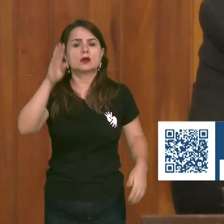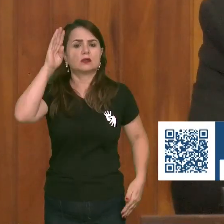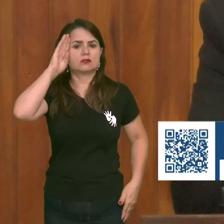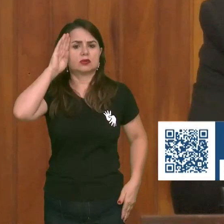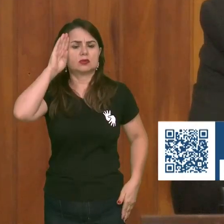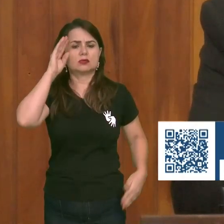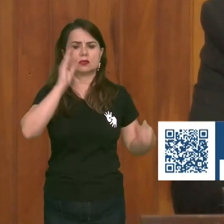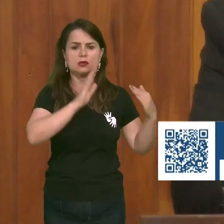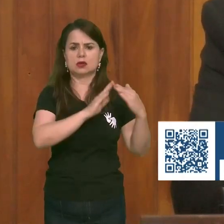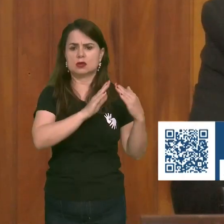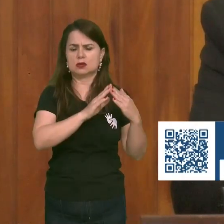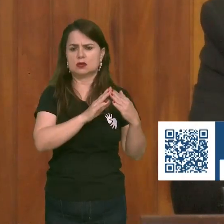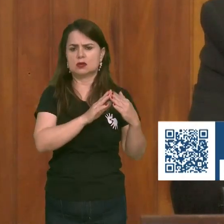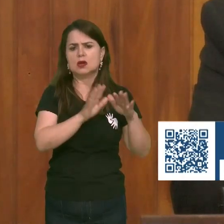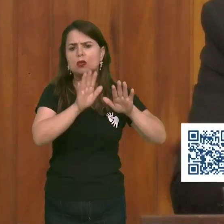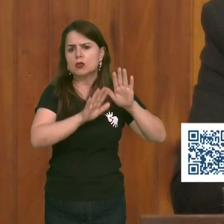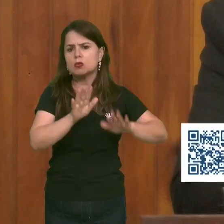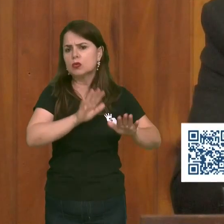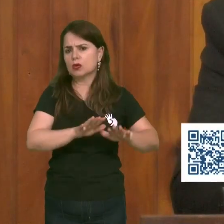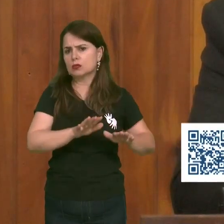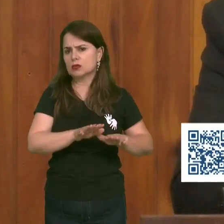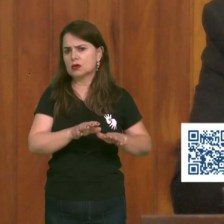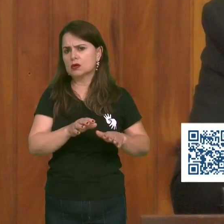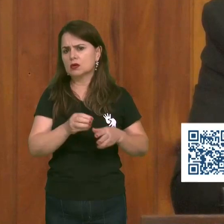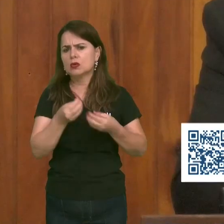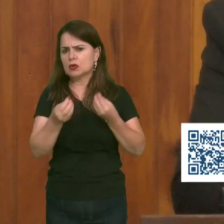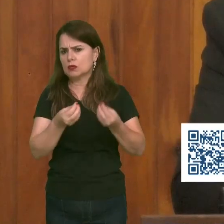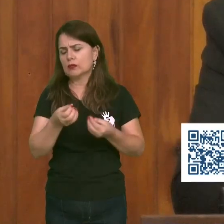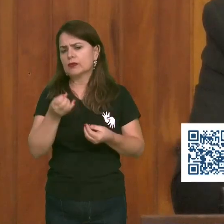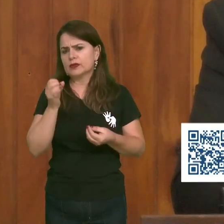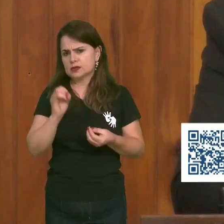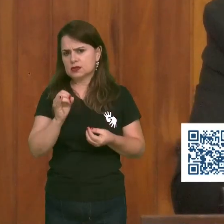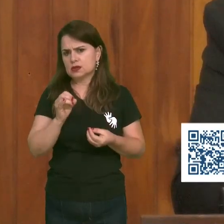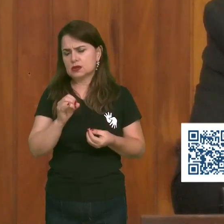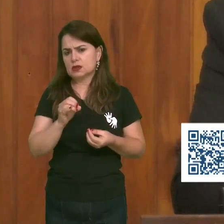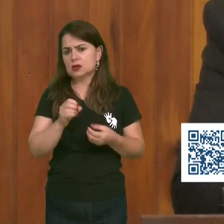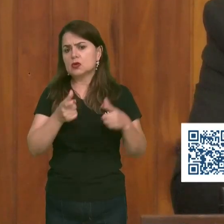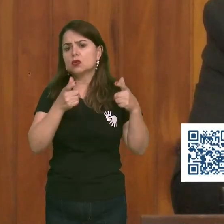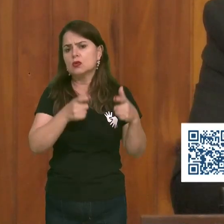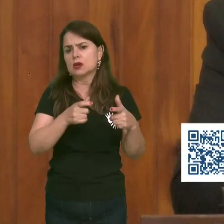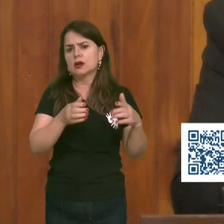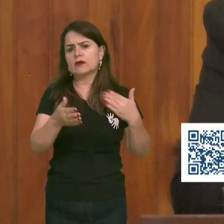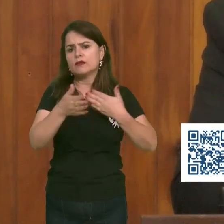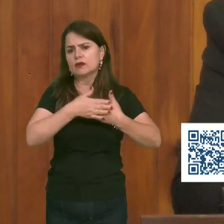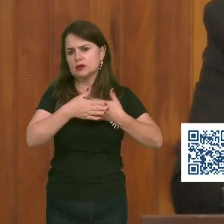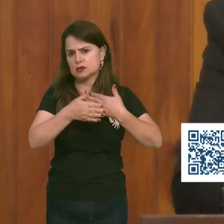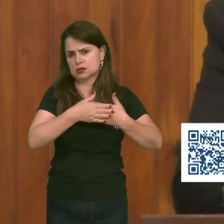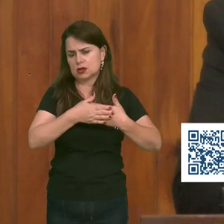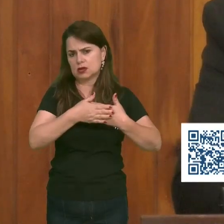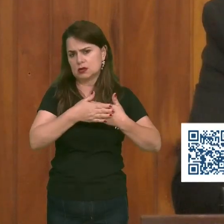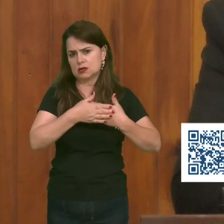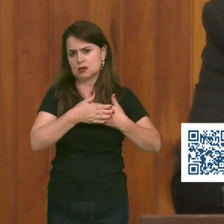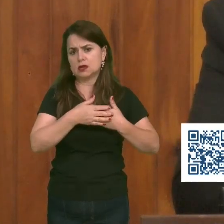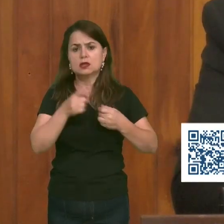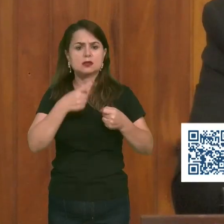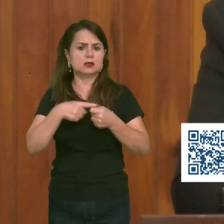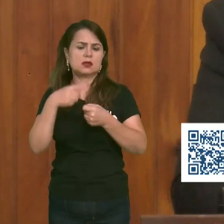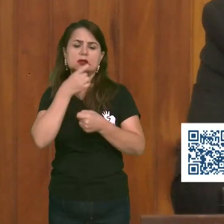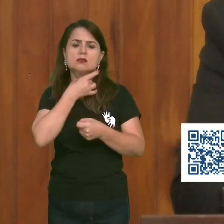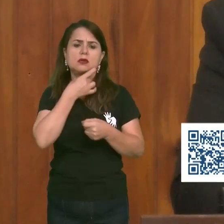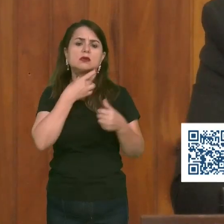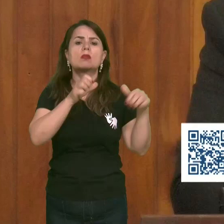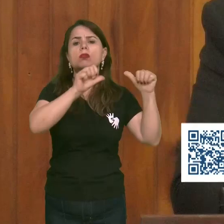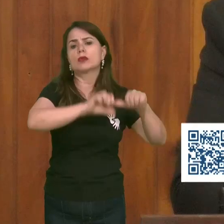guerra se o tiro de guerra fechar aqui na cidade e para a cidade vizinha vai ser um prejuízo imensurável para a